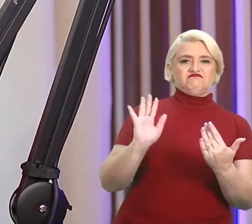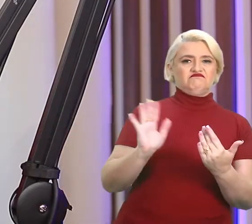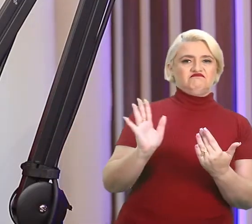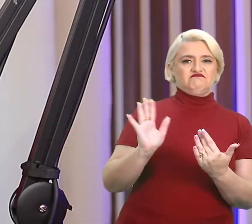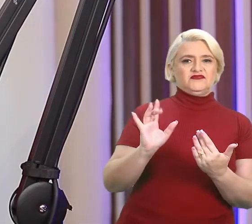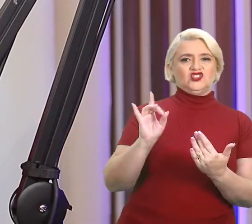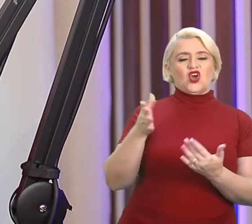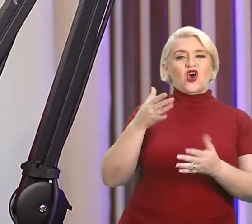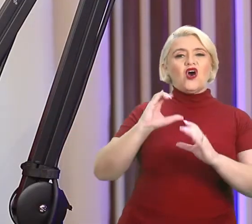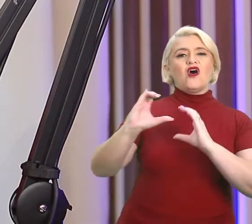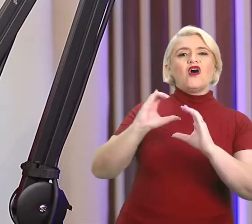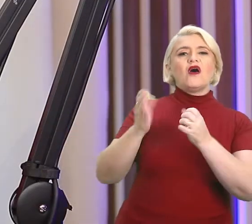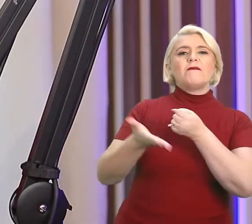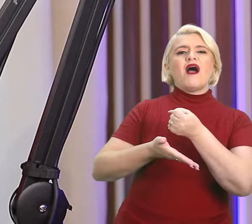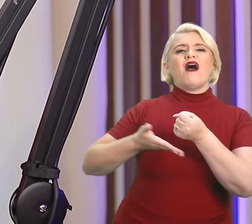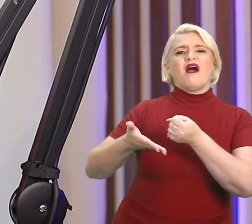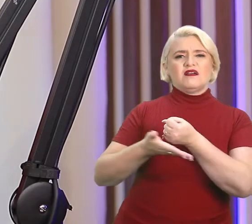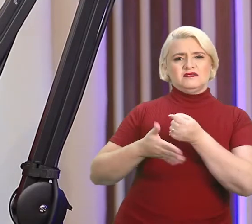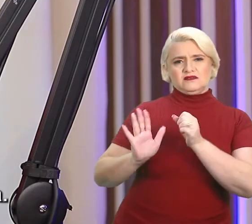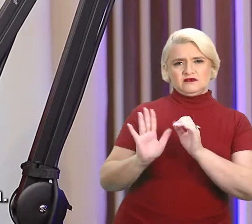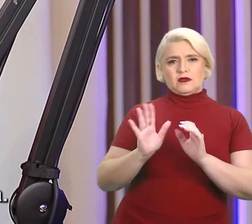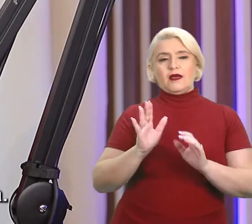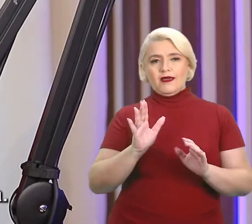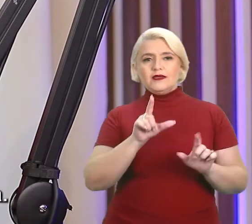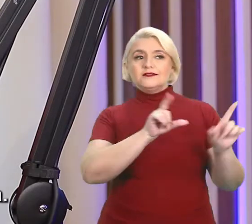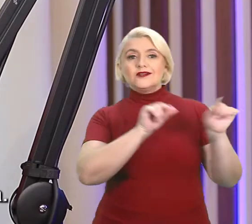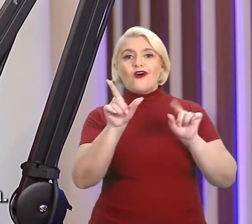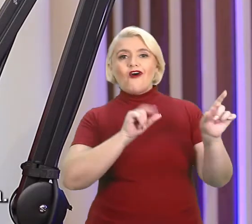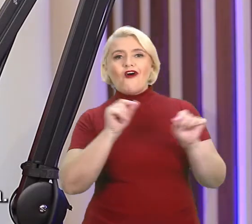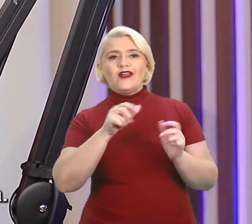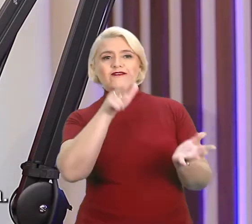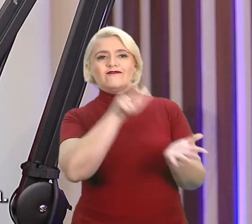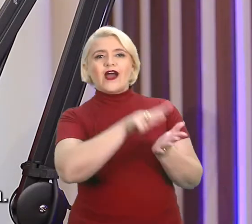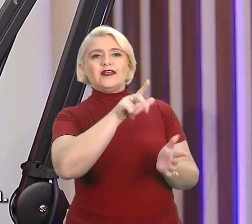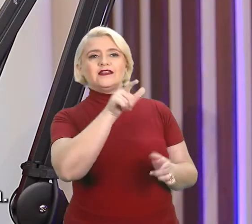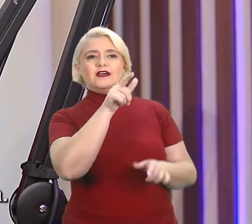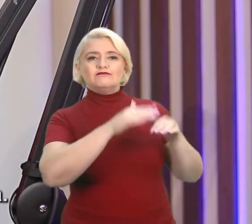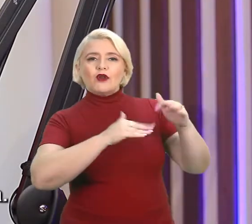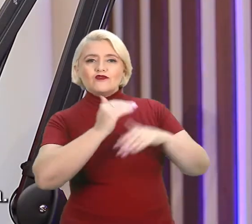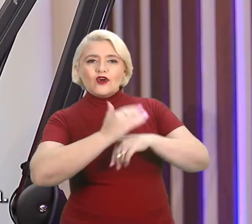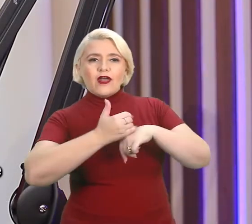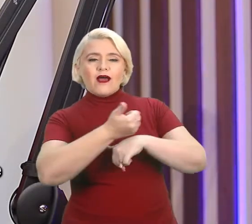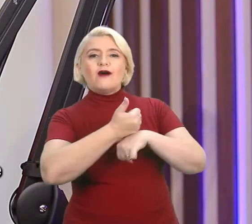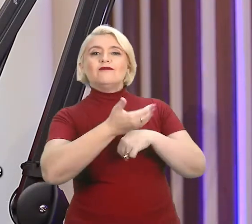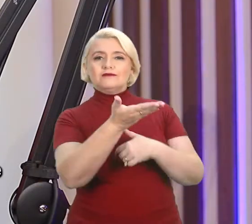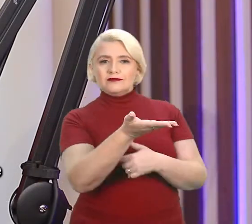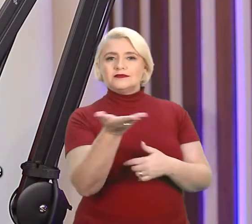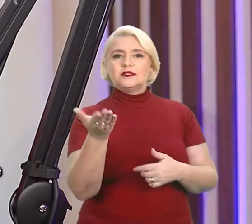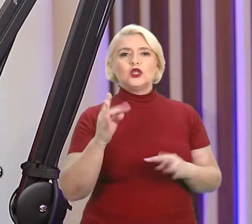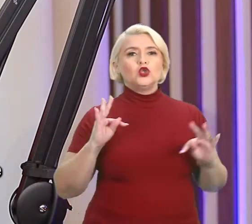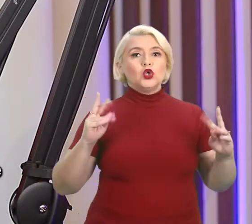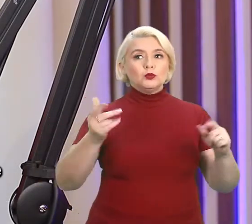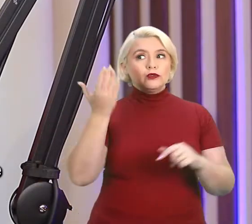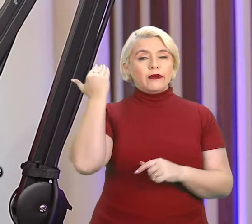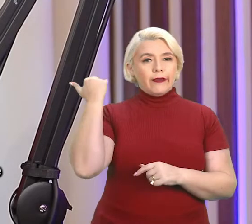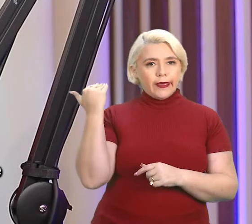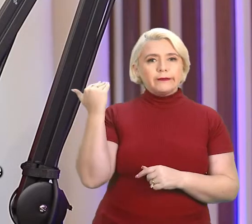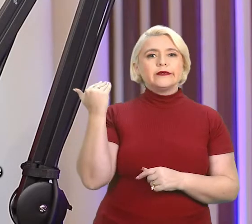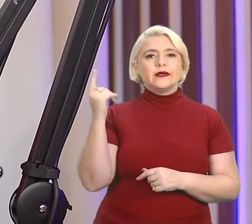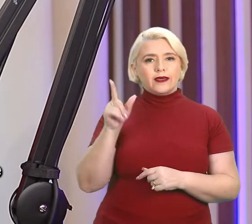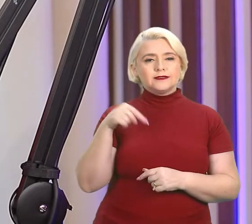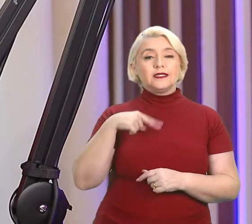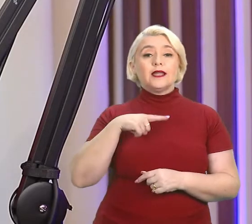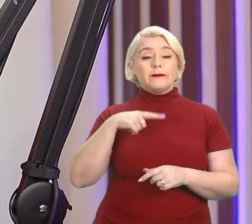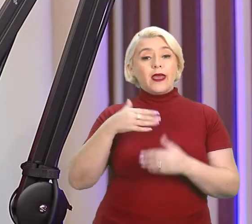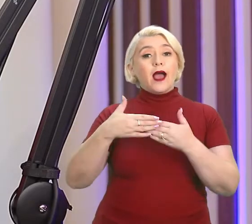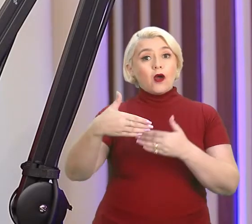só dá conta de conversar comigo o básico, né? Então, eles vão validando os profissionais dessa forma. Então, todo mundo que tiver interesse em aprender língua